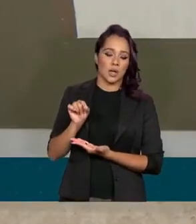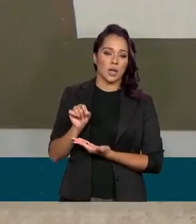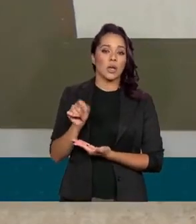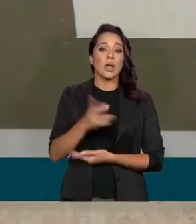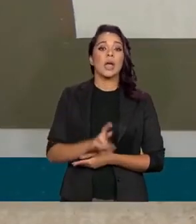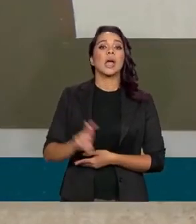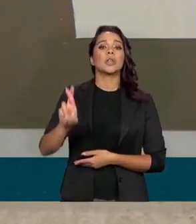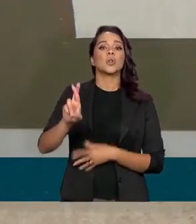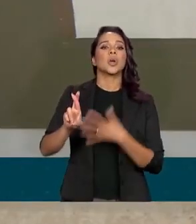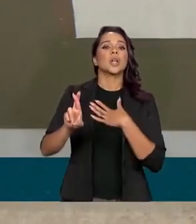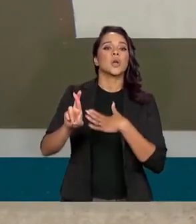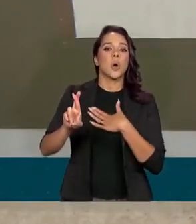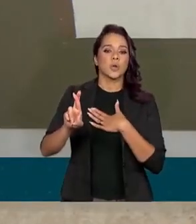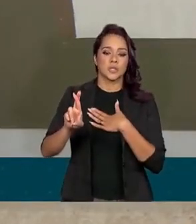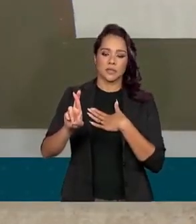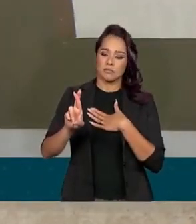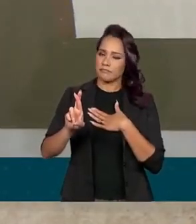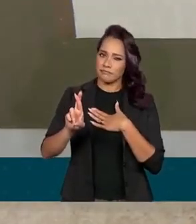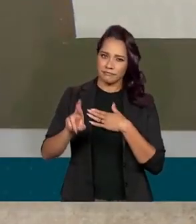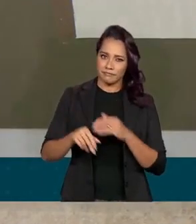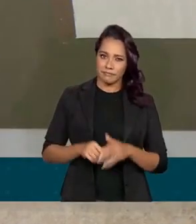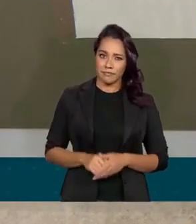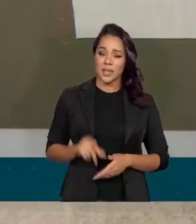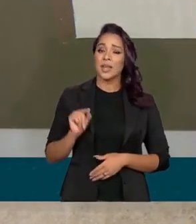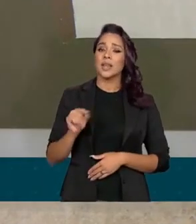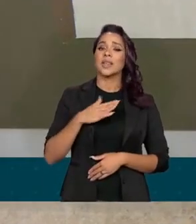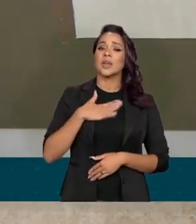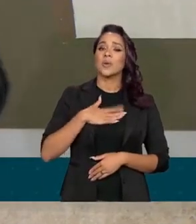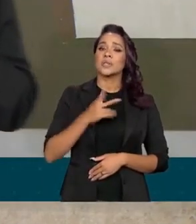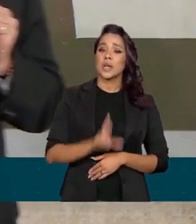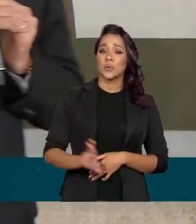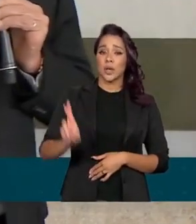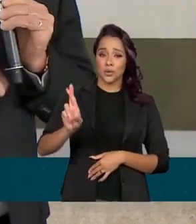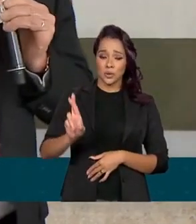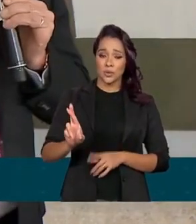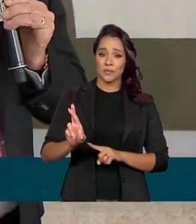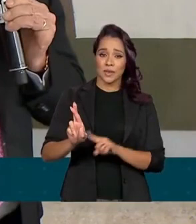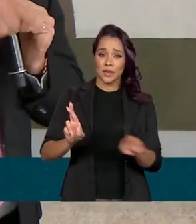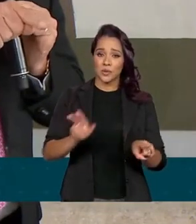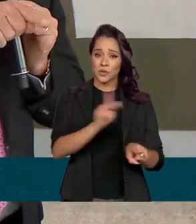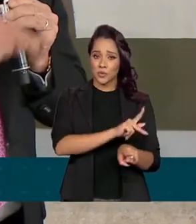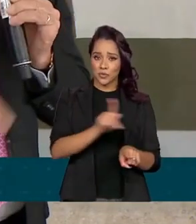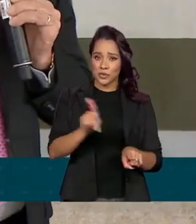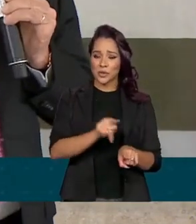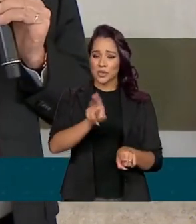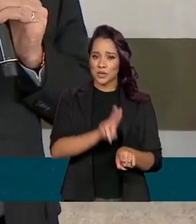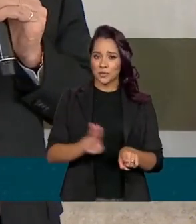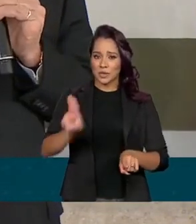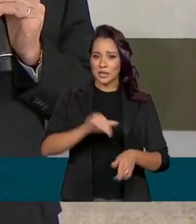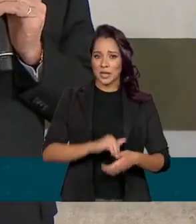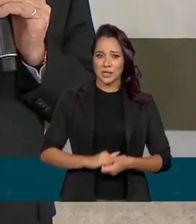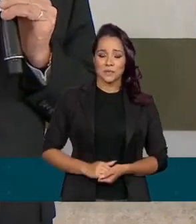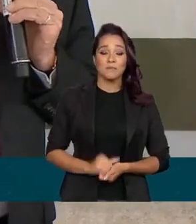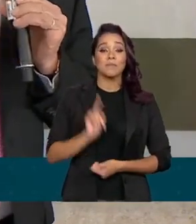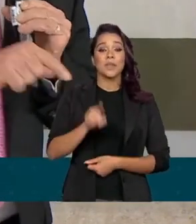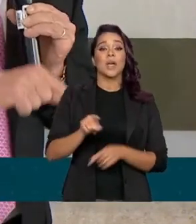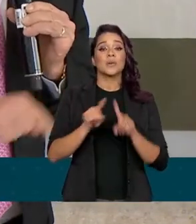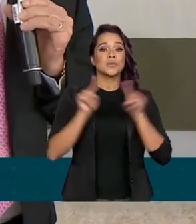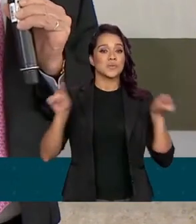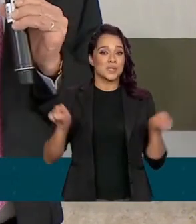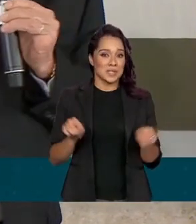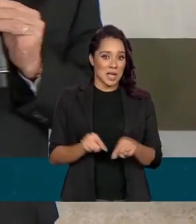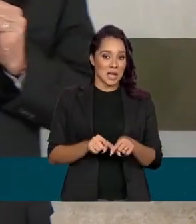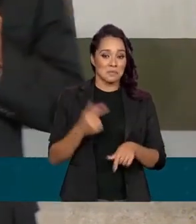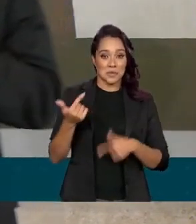o reitor que ele gosta. Quem tem que gostar do reitor são os professores da universidade, são os funcionários